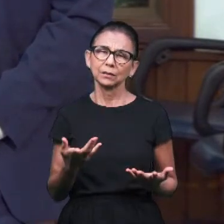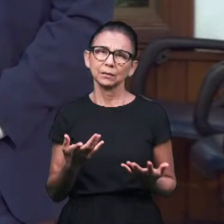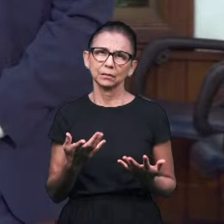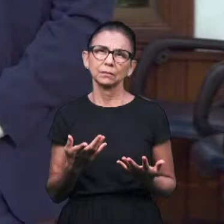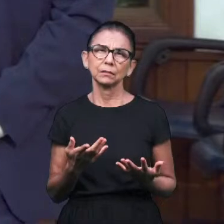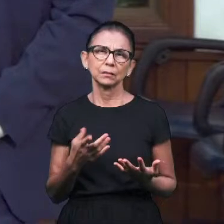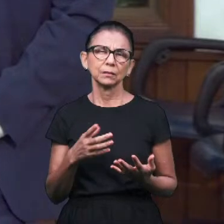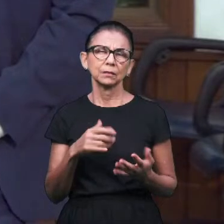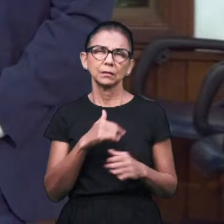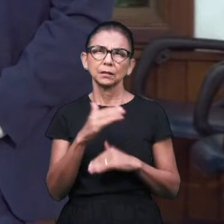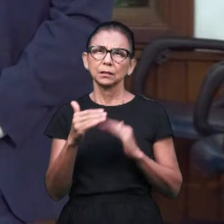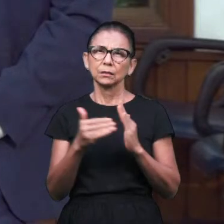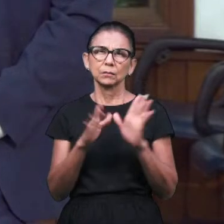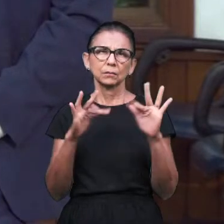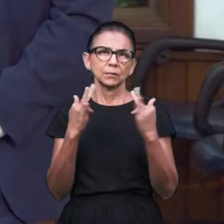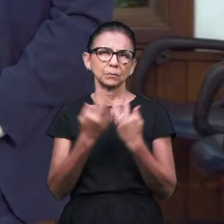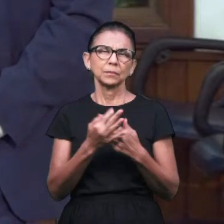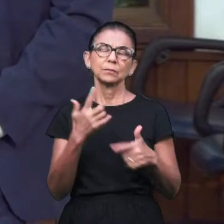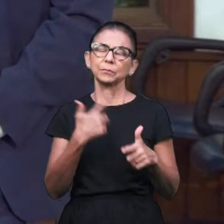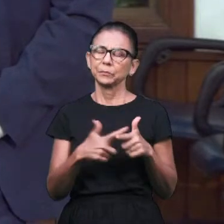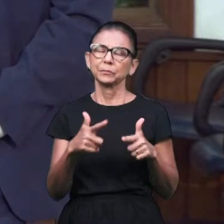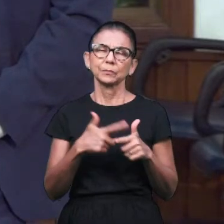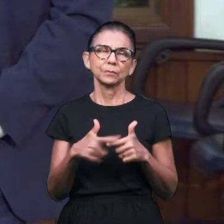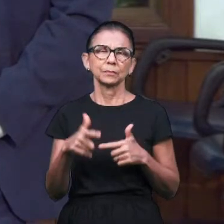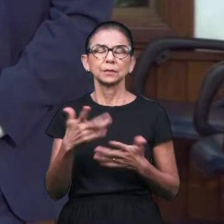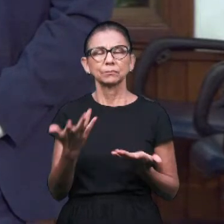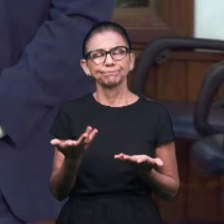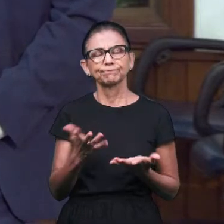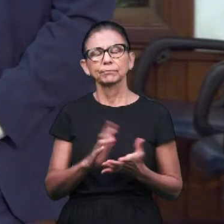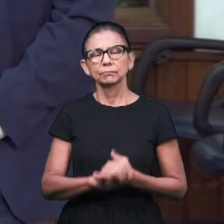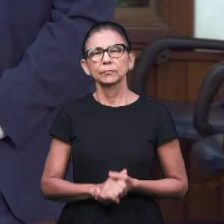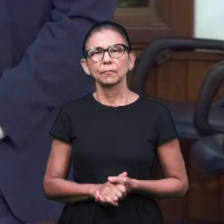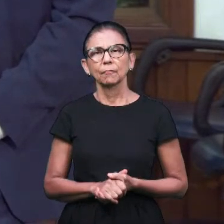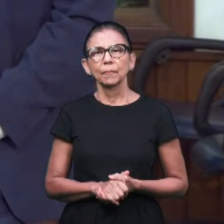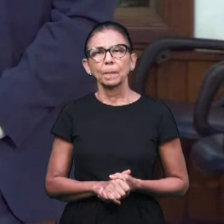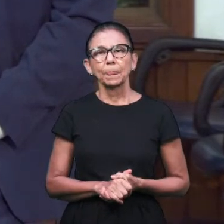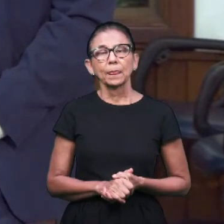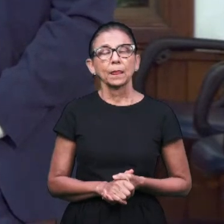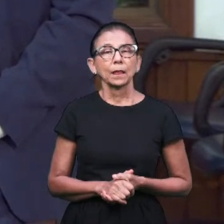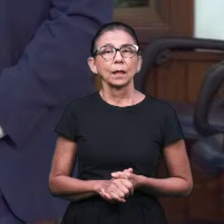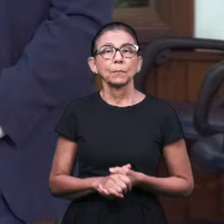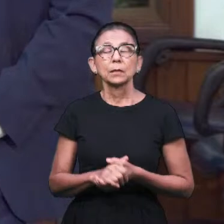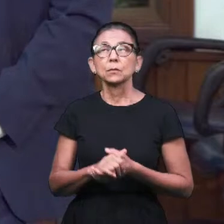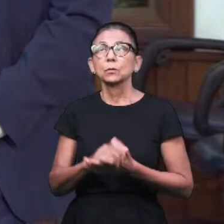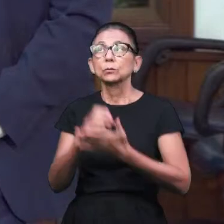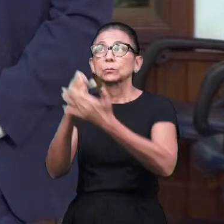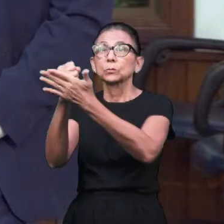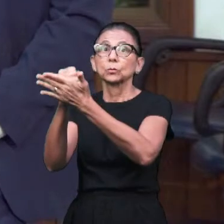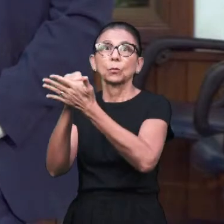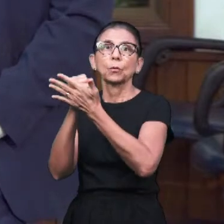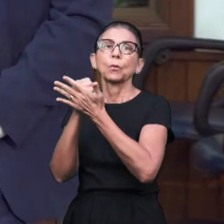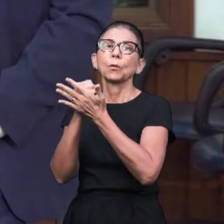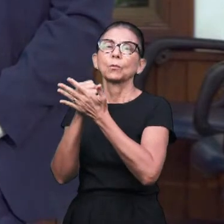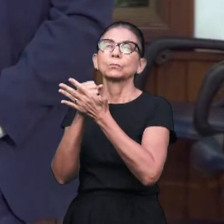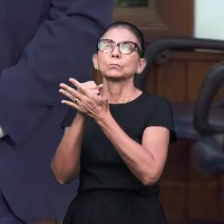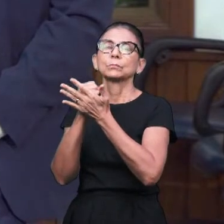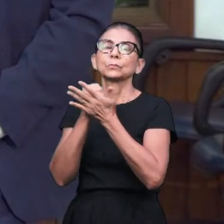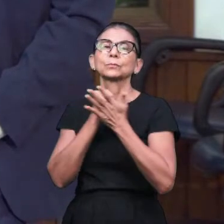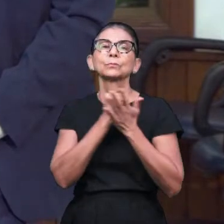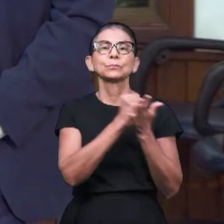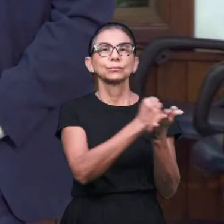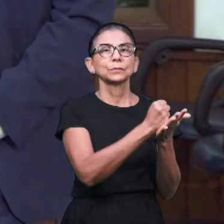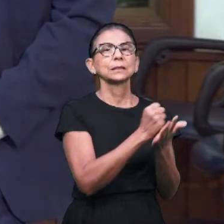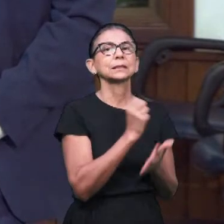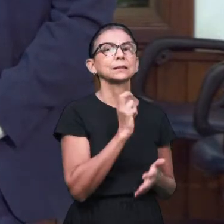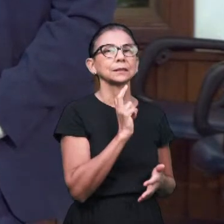seus problemas, né? Mas, quando buscou o socorro do Senhor, o Senhor sempre socorreu. Eu lembro